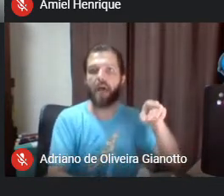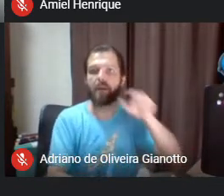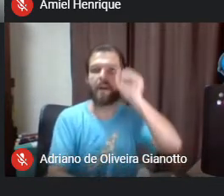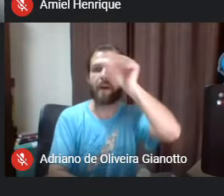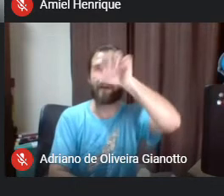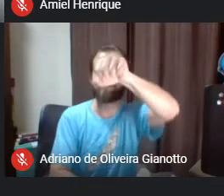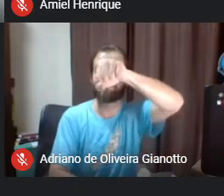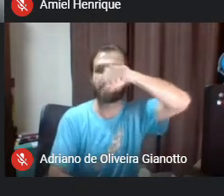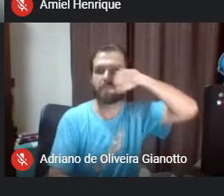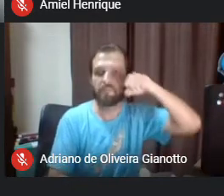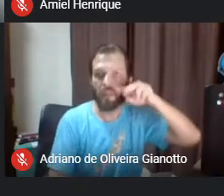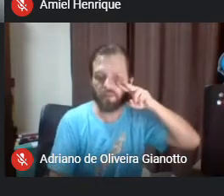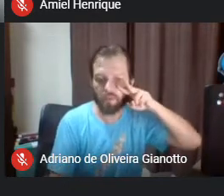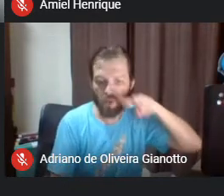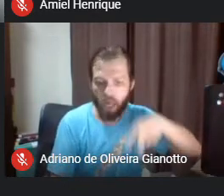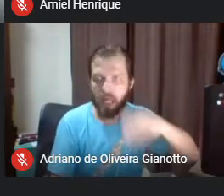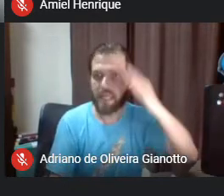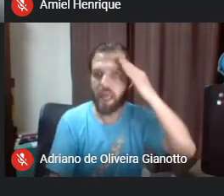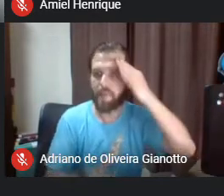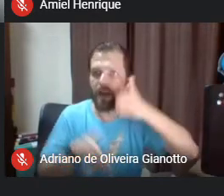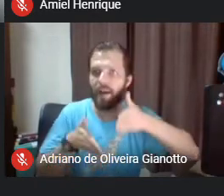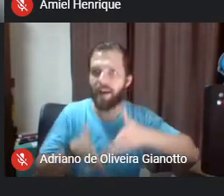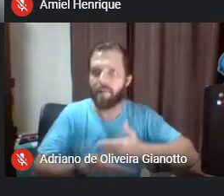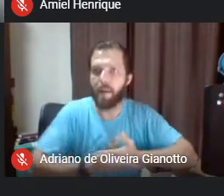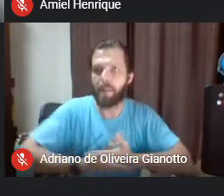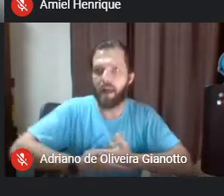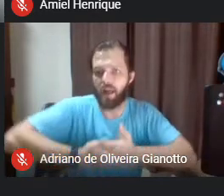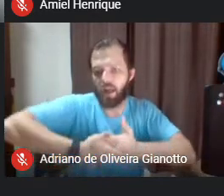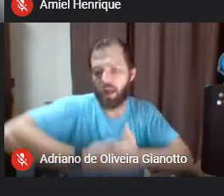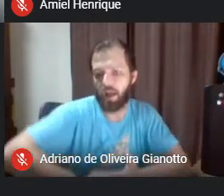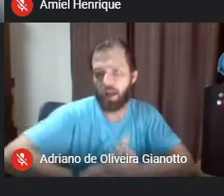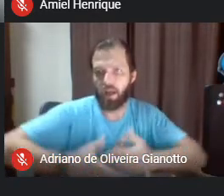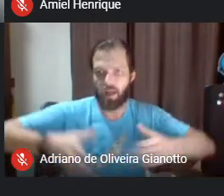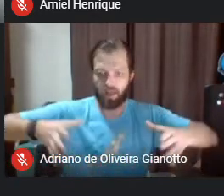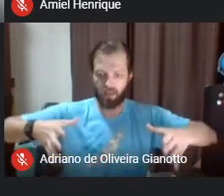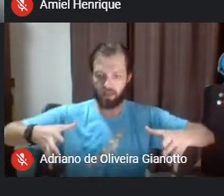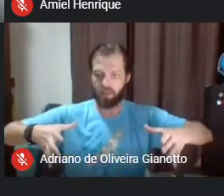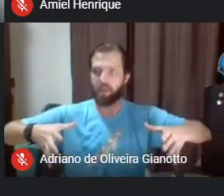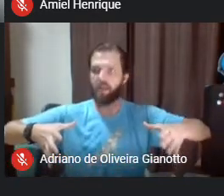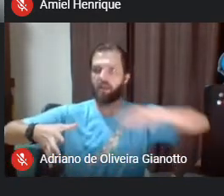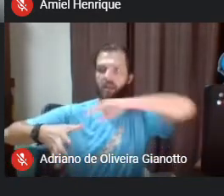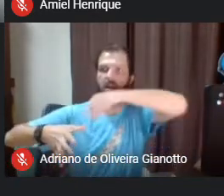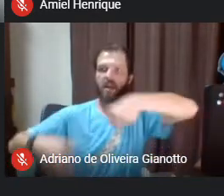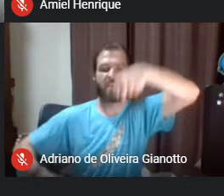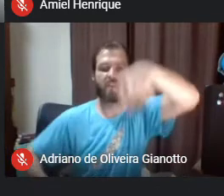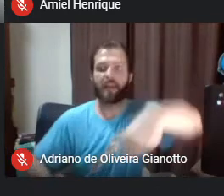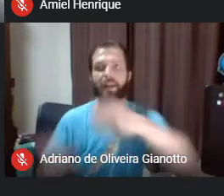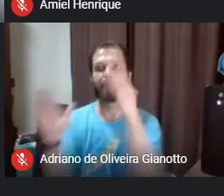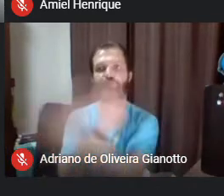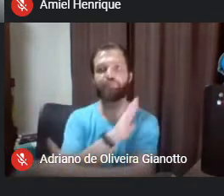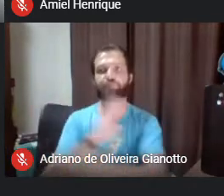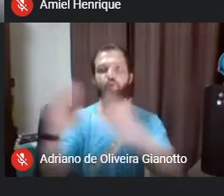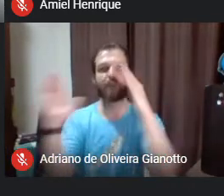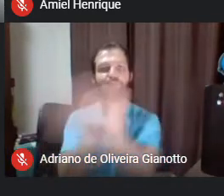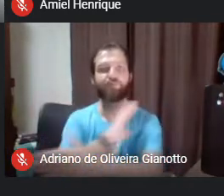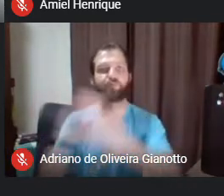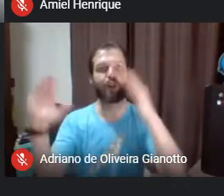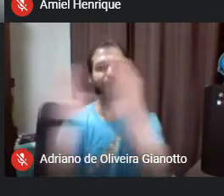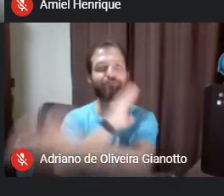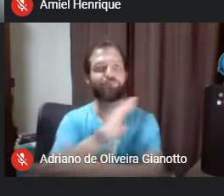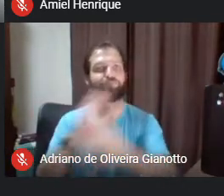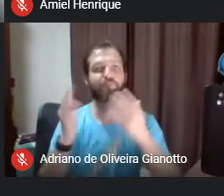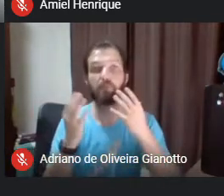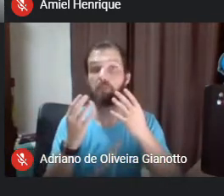surda, em alguns outros lugares, nascia uma criança surda e era abandonada. Vocês sabem, né? Acontecia muitas vezes